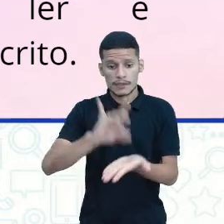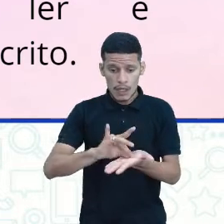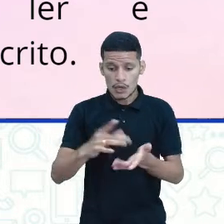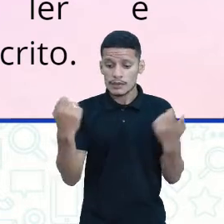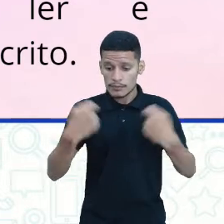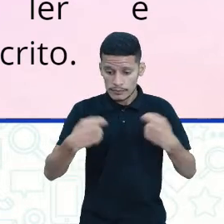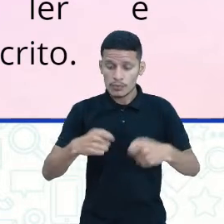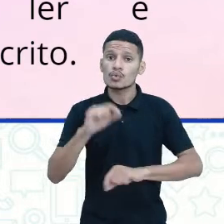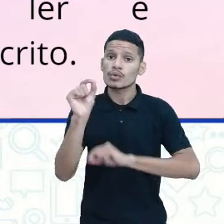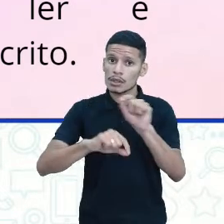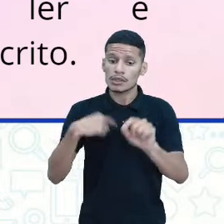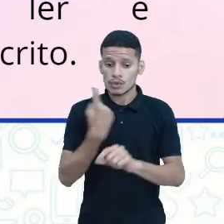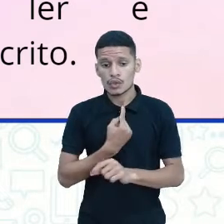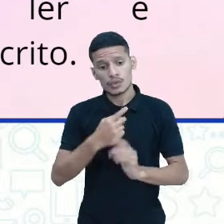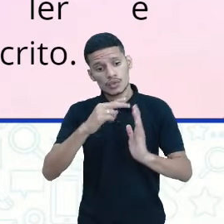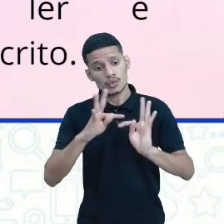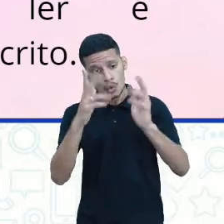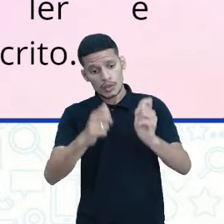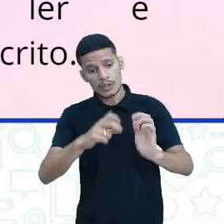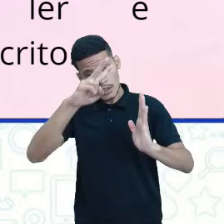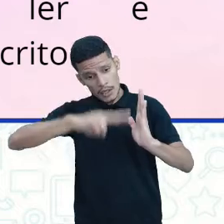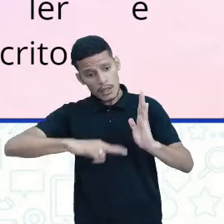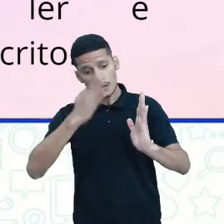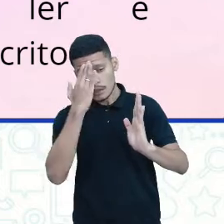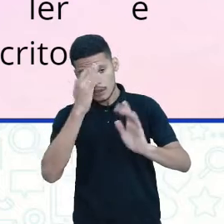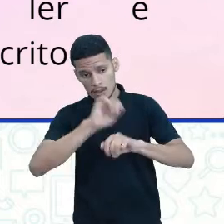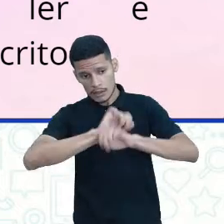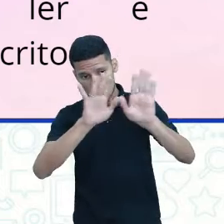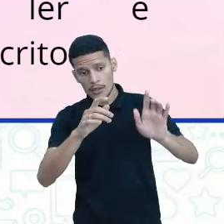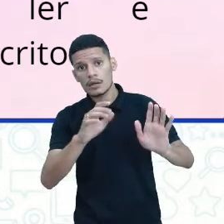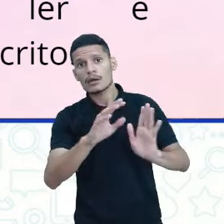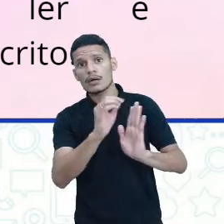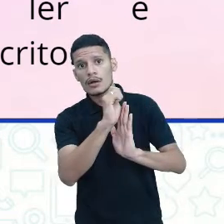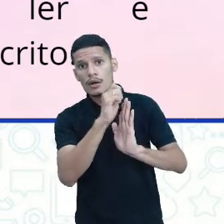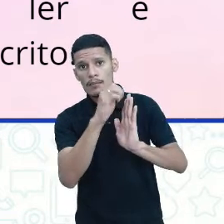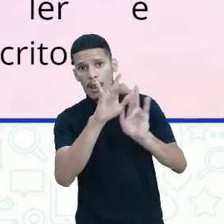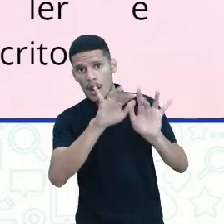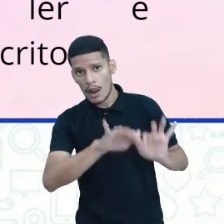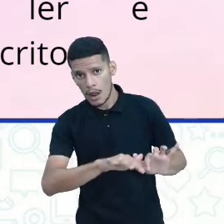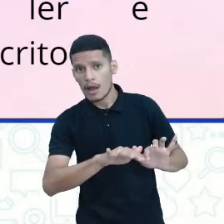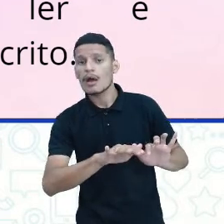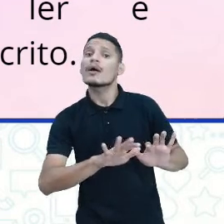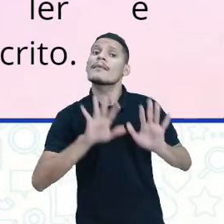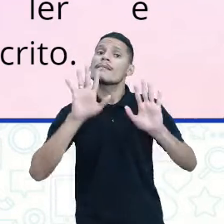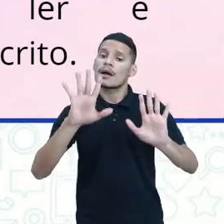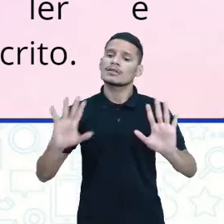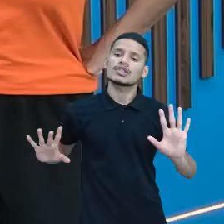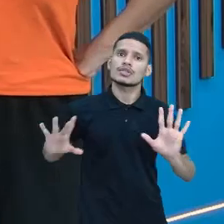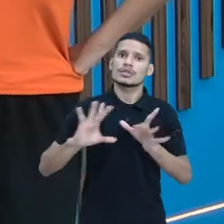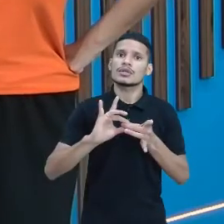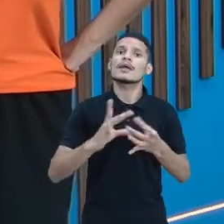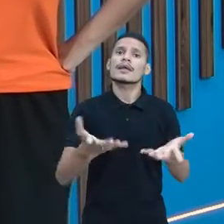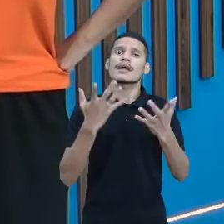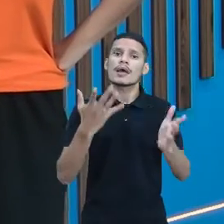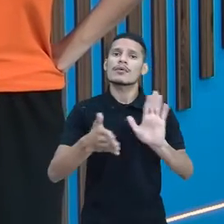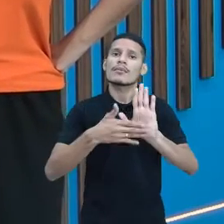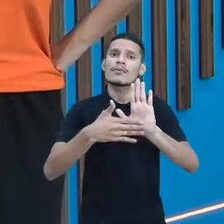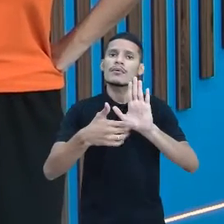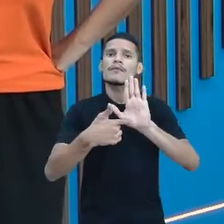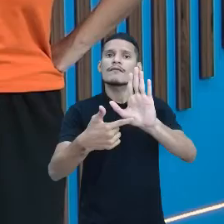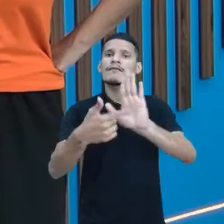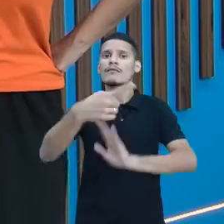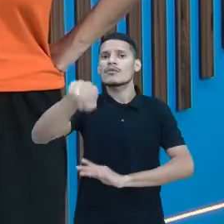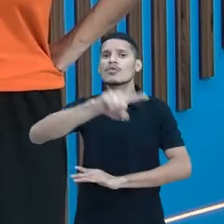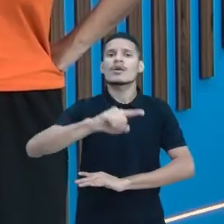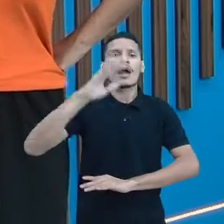para que todos possam ler e compreender o que está escrito. E com esse gancho, eu queria, na verdade, até propor uma reflexão para